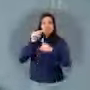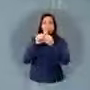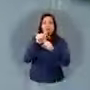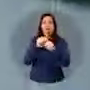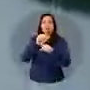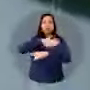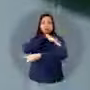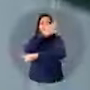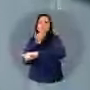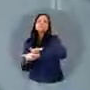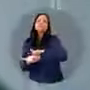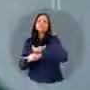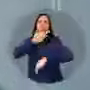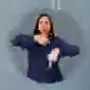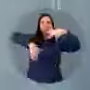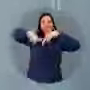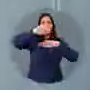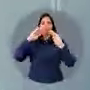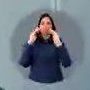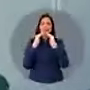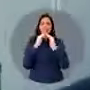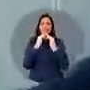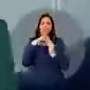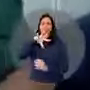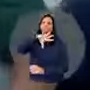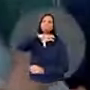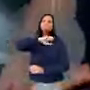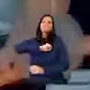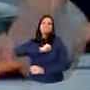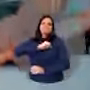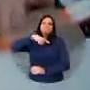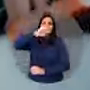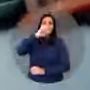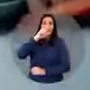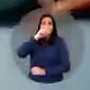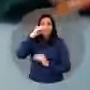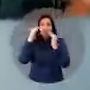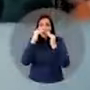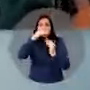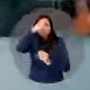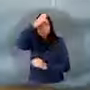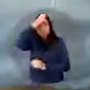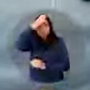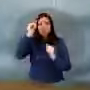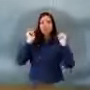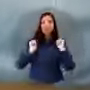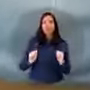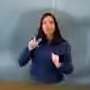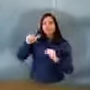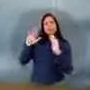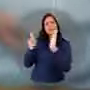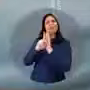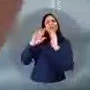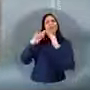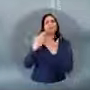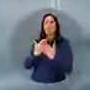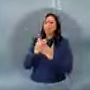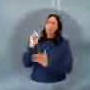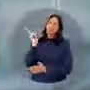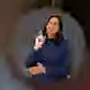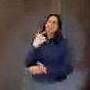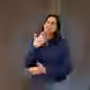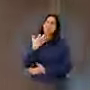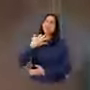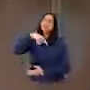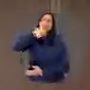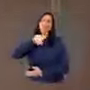tênis o dia inteiro, pra lá e pra cá, dentro de casa. É a paixão deles. Vão pra casa da tia, algum lugar, já pega a mochila. Mas essa mochila é da escola,